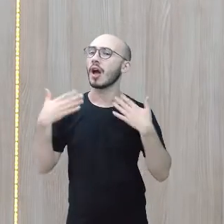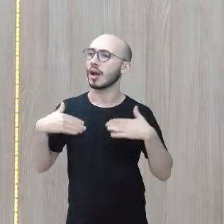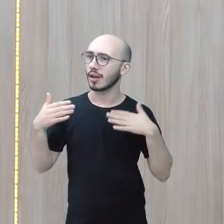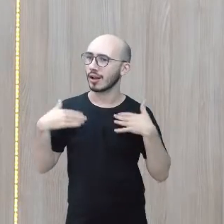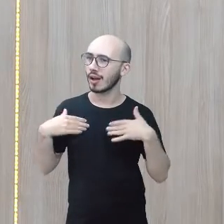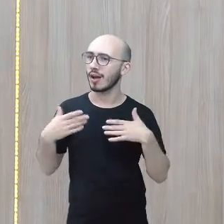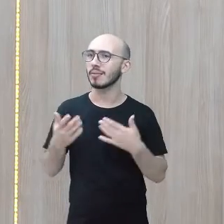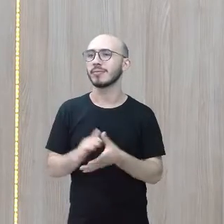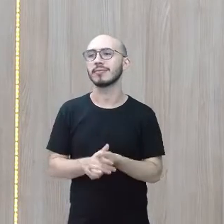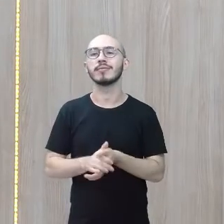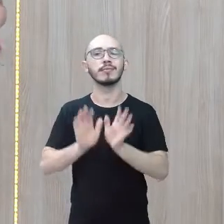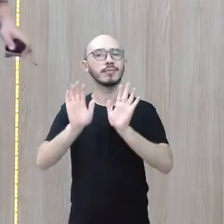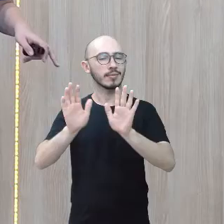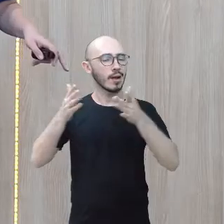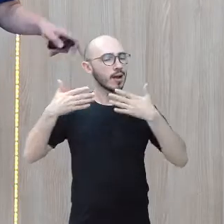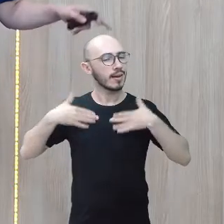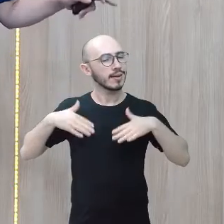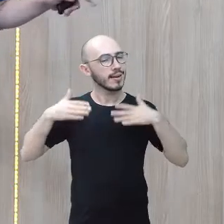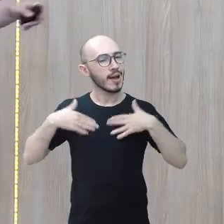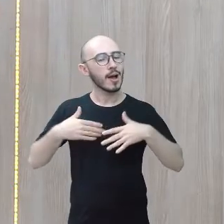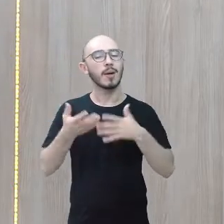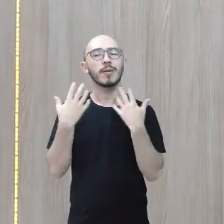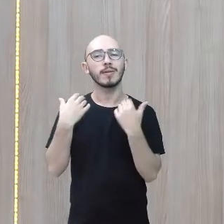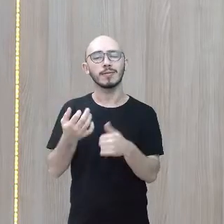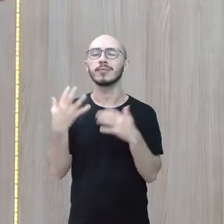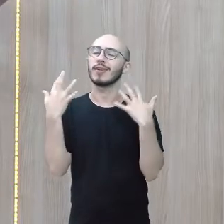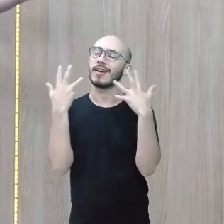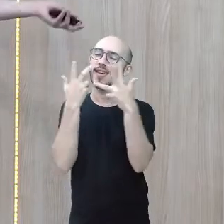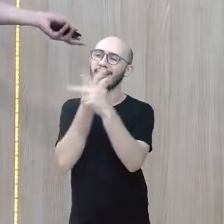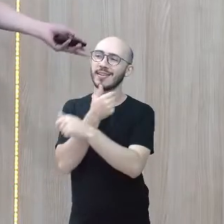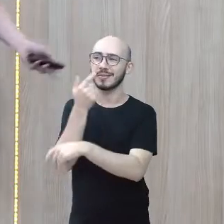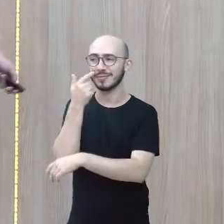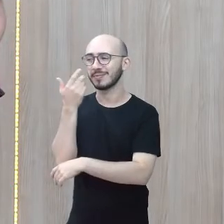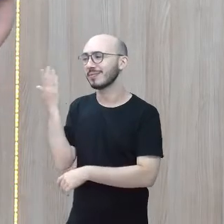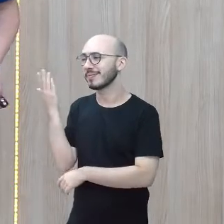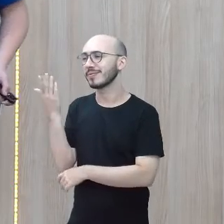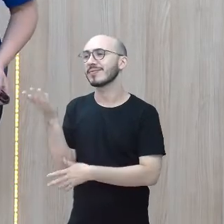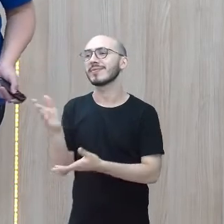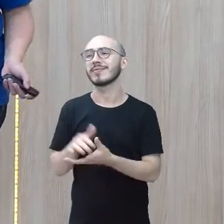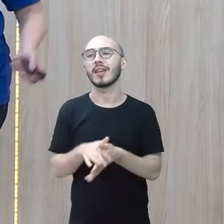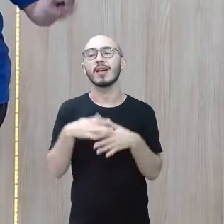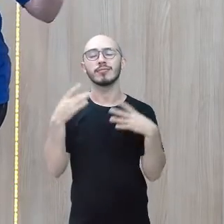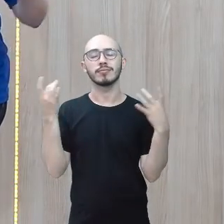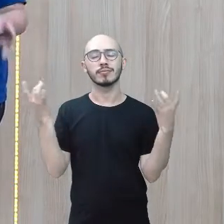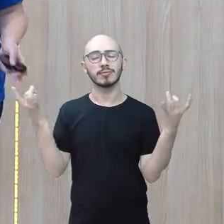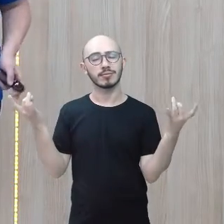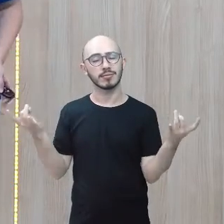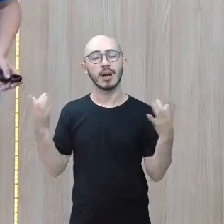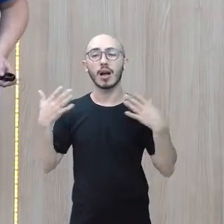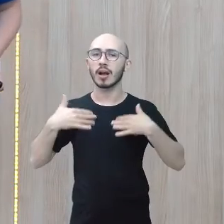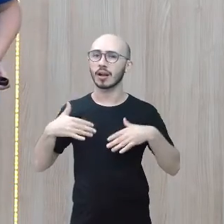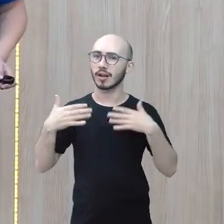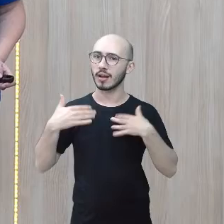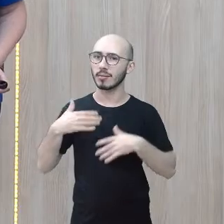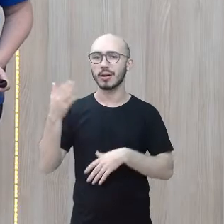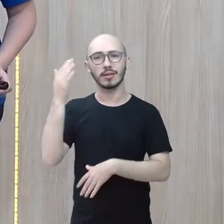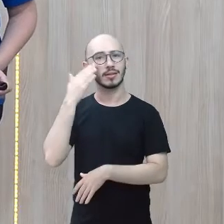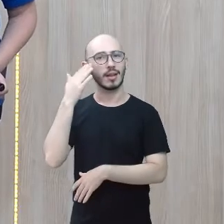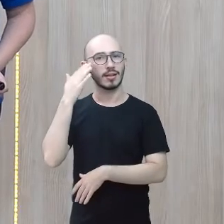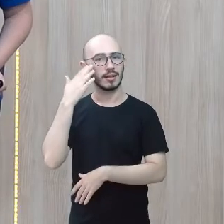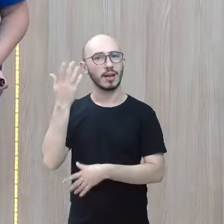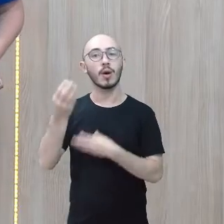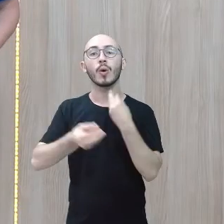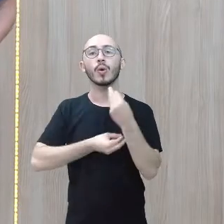né? Tiago já colocou aí, ó, vamos com calma. Olha que bonitinho. Vamos fazer um mantra aqui, ter calma e entender direitinho o que é que